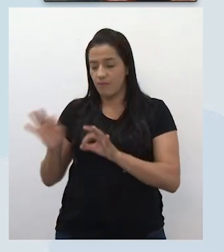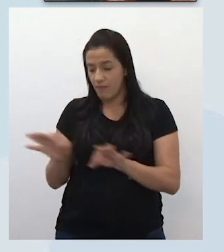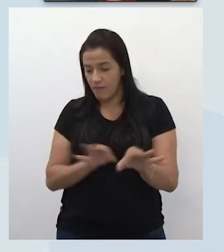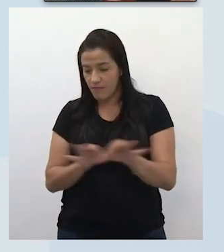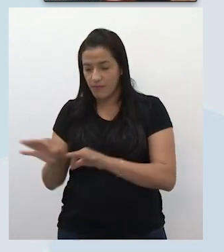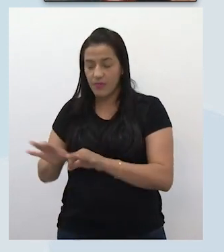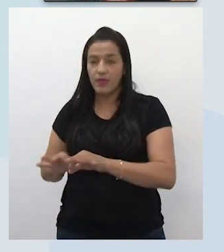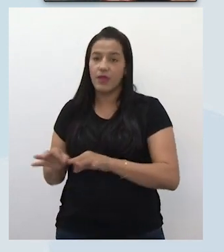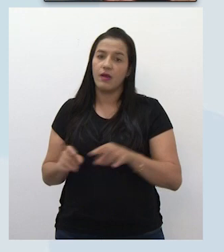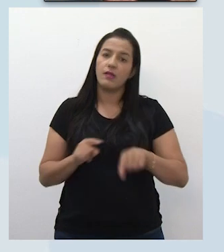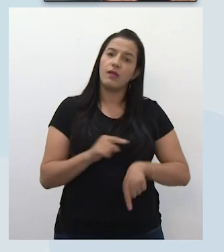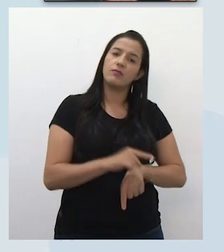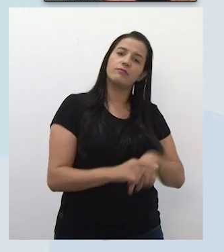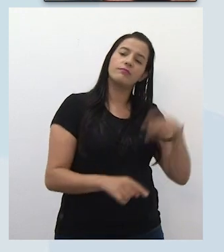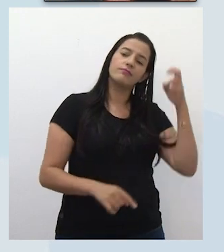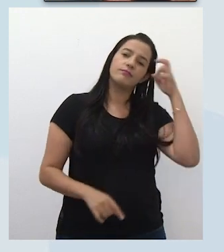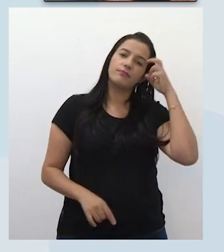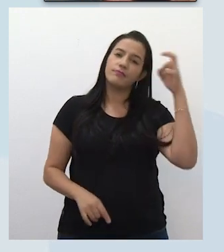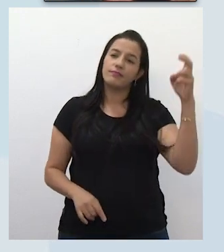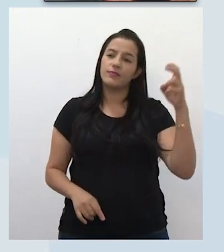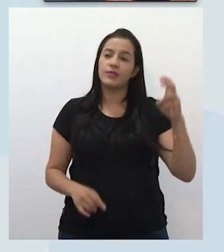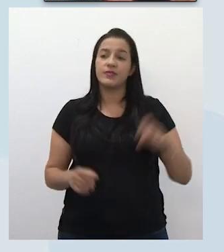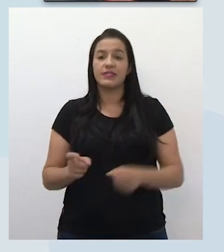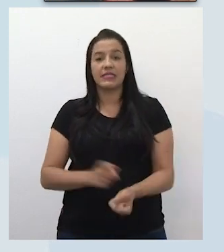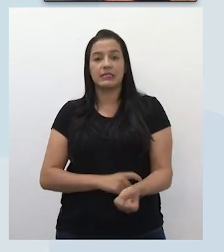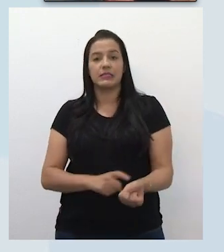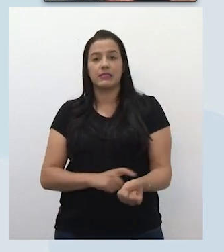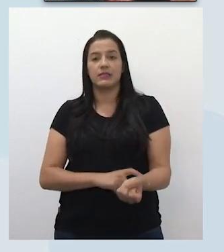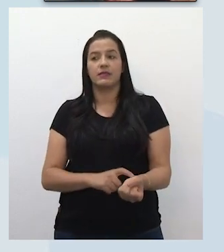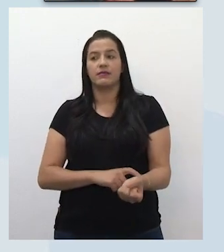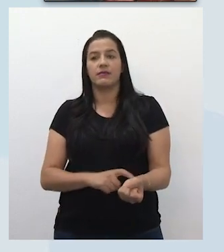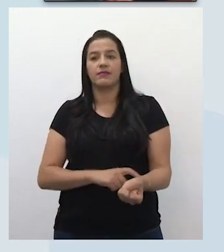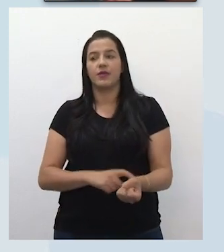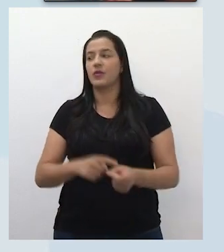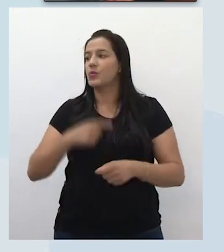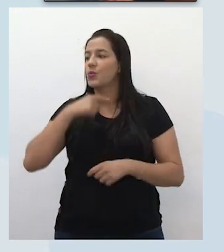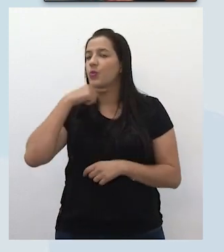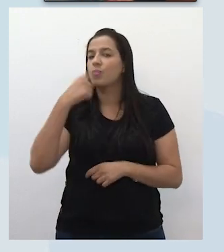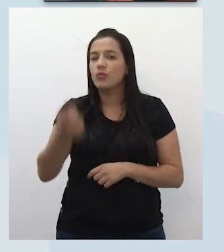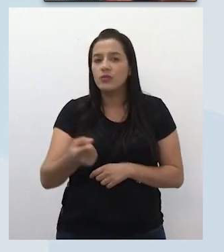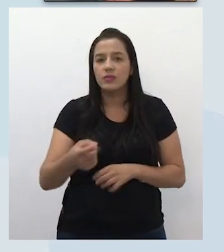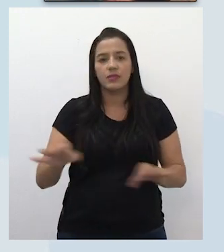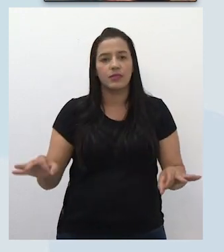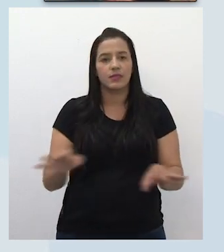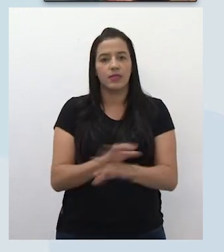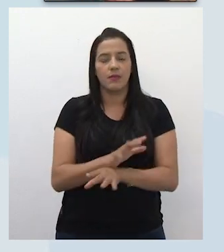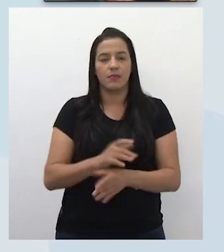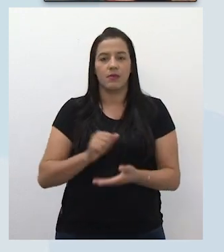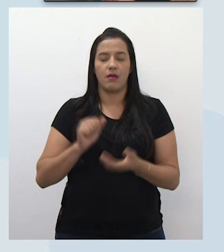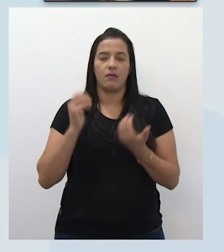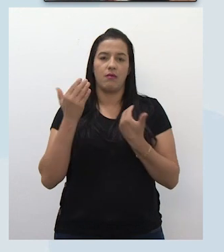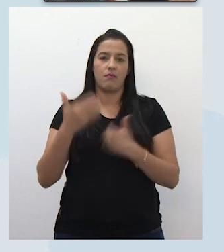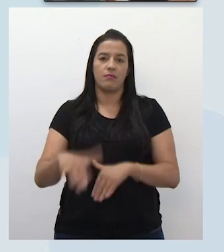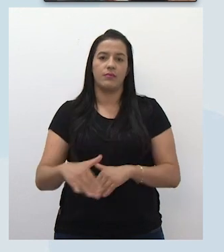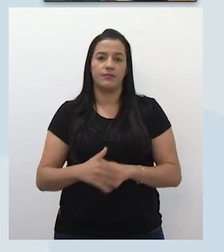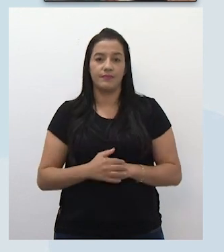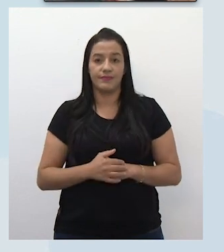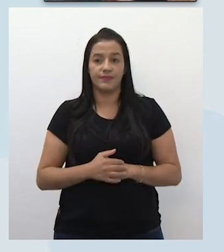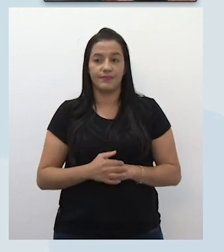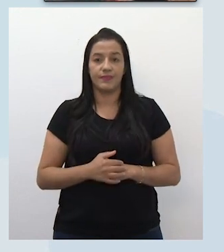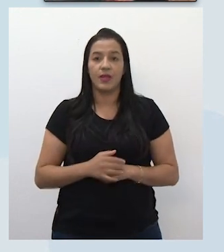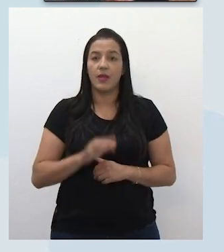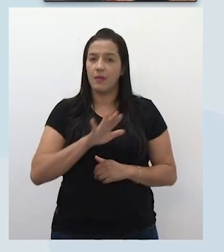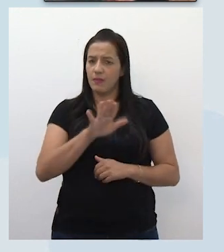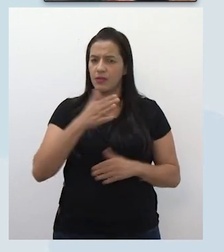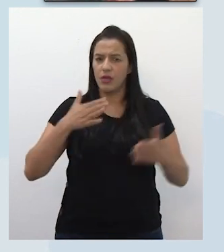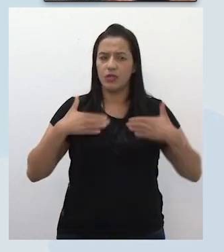Os inteligentes ficaram muito nervosos, né, e mal conseguiram terminar o teste. E a grande surpresa